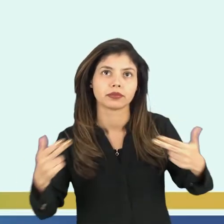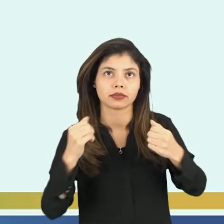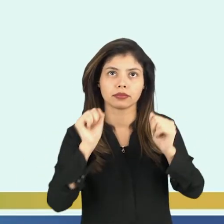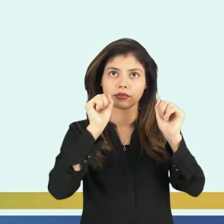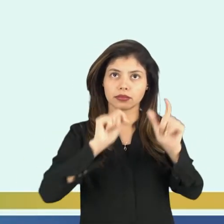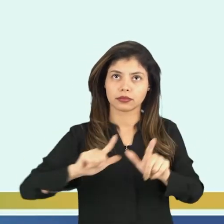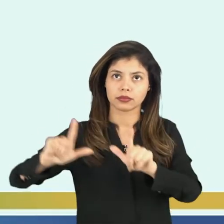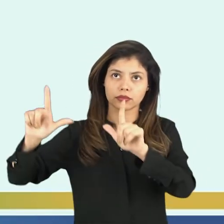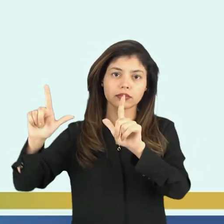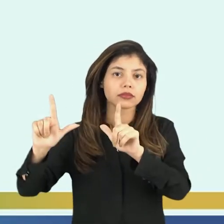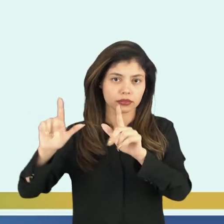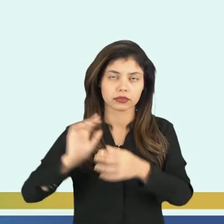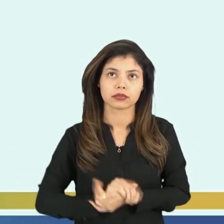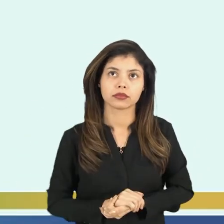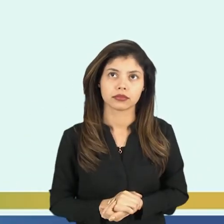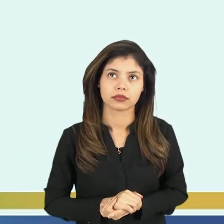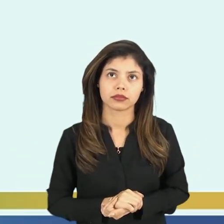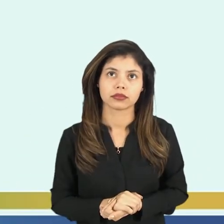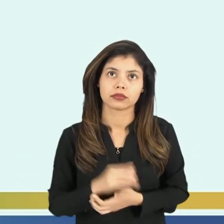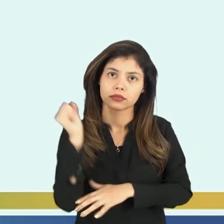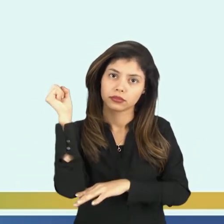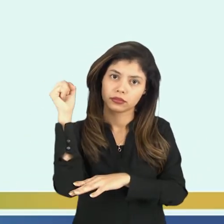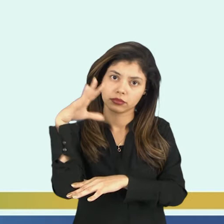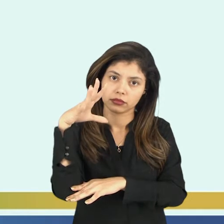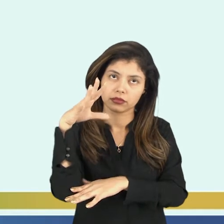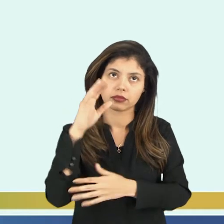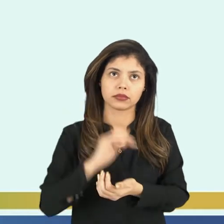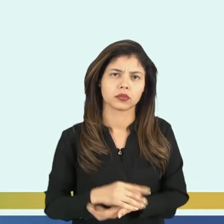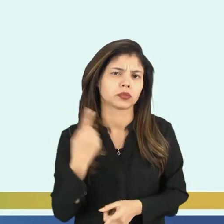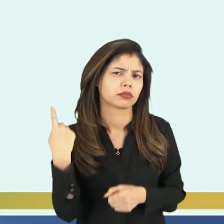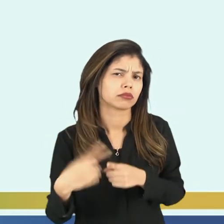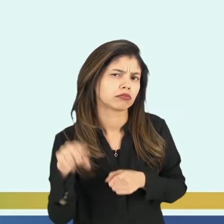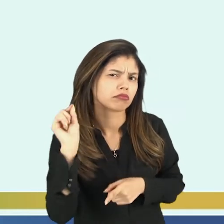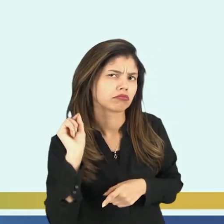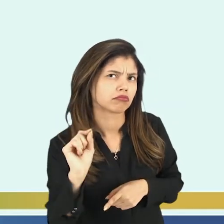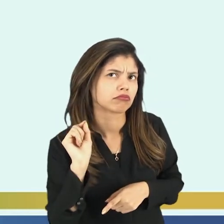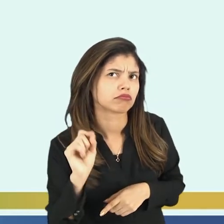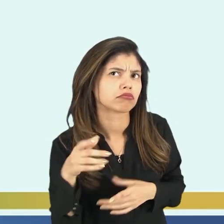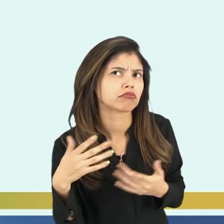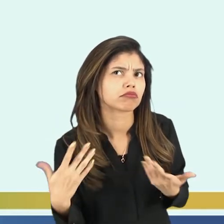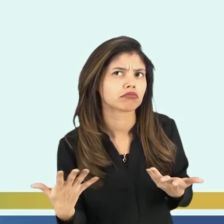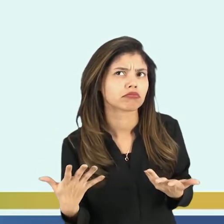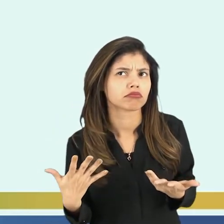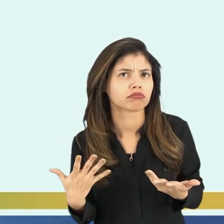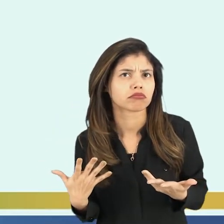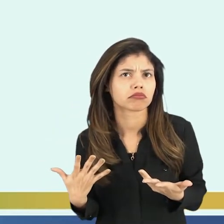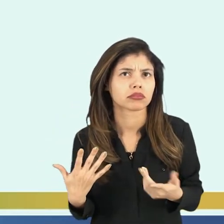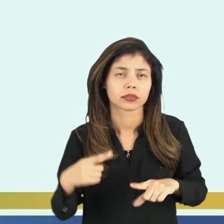Objetos agora, os objetos iluminados. Por que são objetos iluminados?